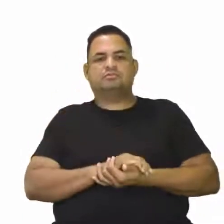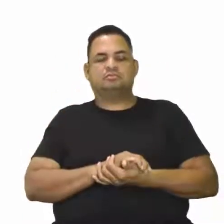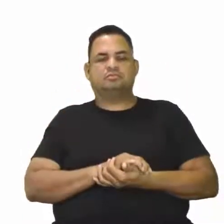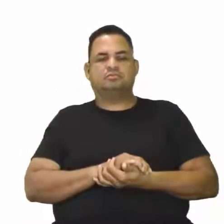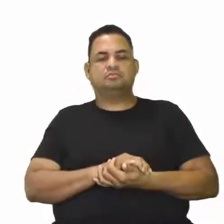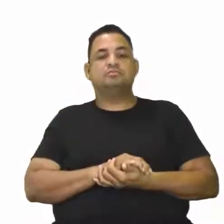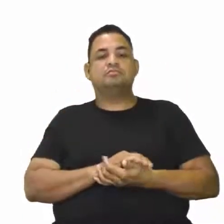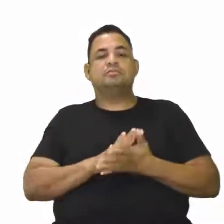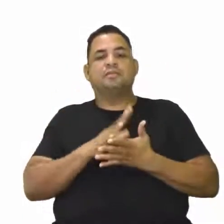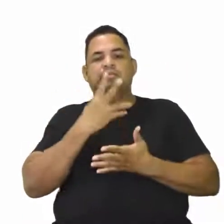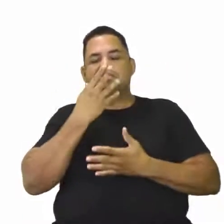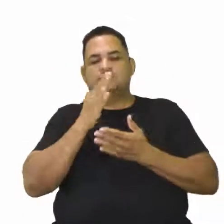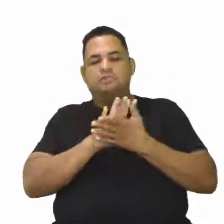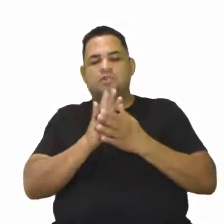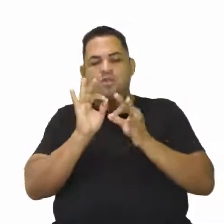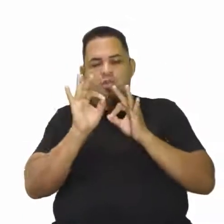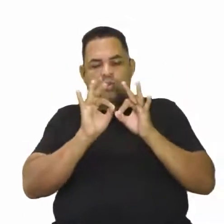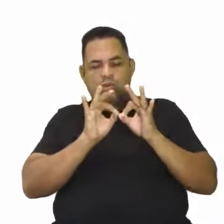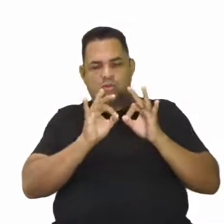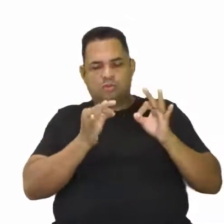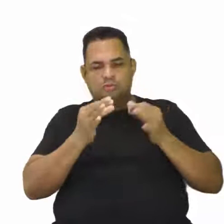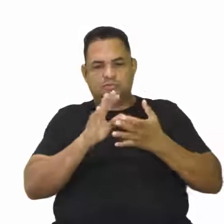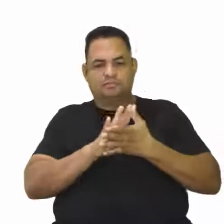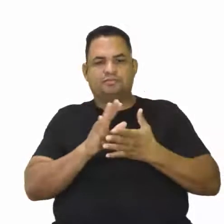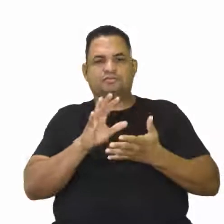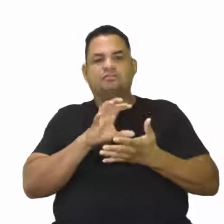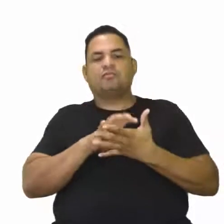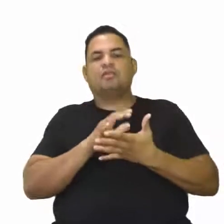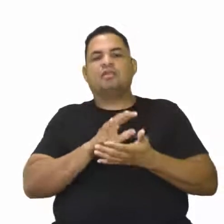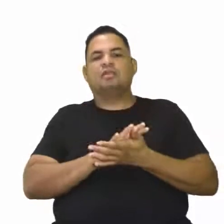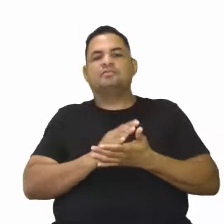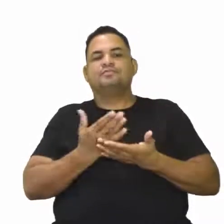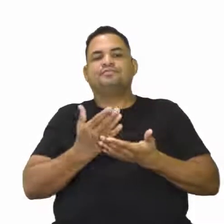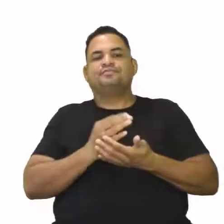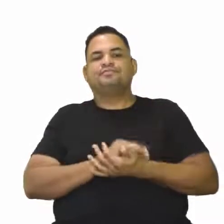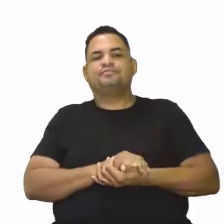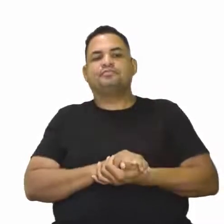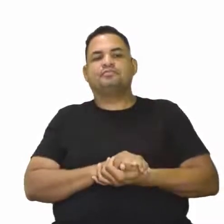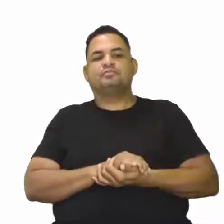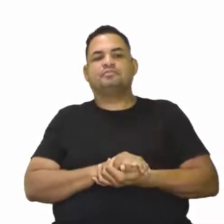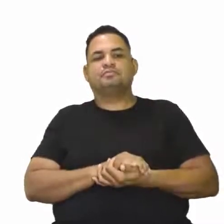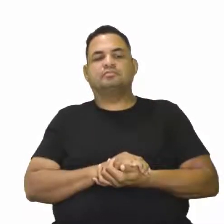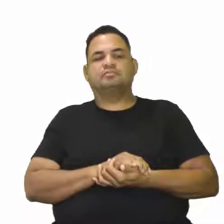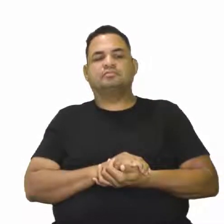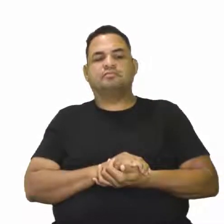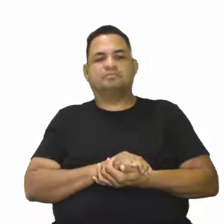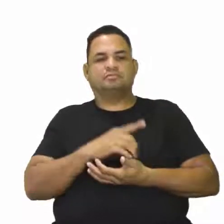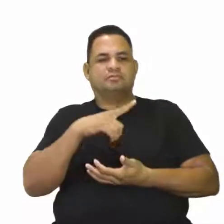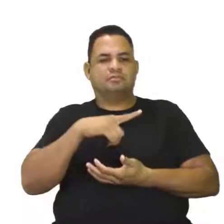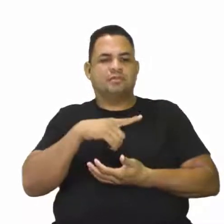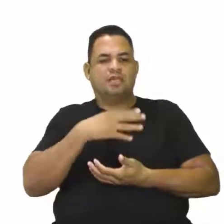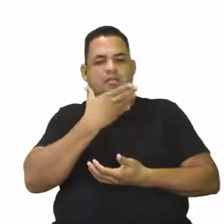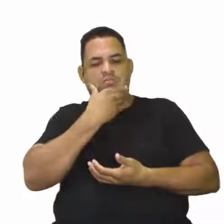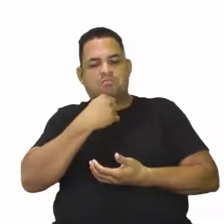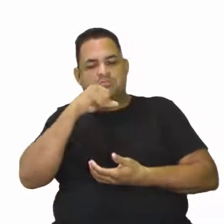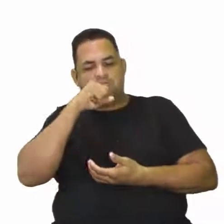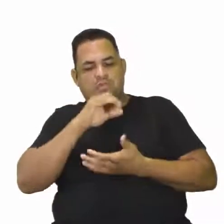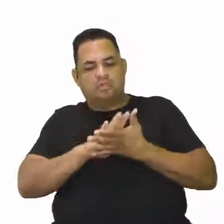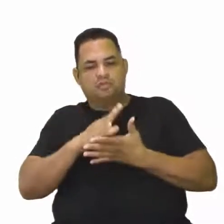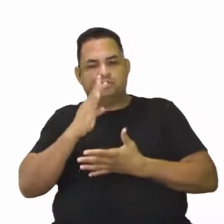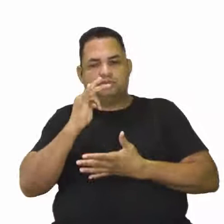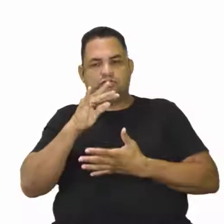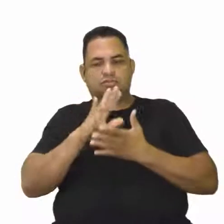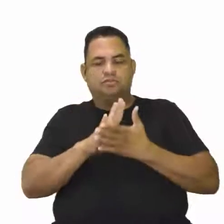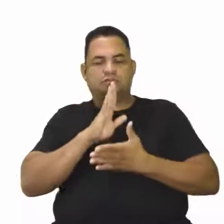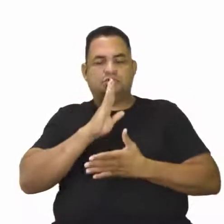Lego, por quê? Porque eles usam esses tipos de estruturas pré-moldadas. Então, quem tem ali o pai, o tio,